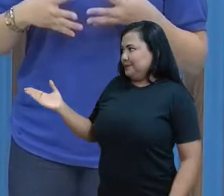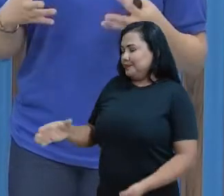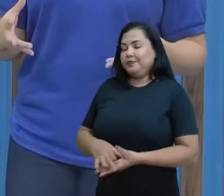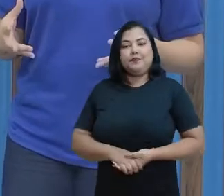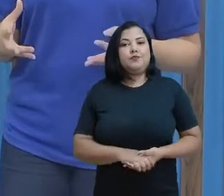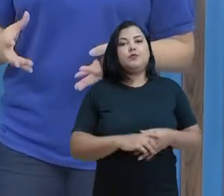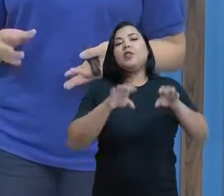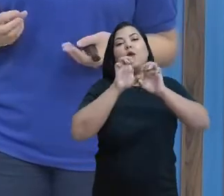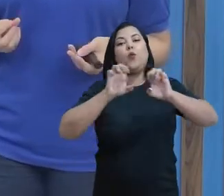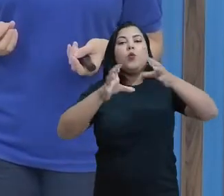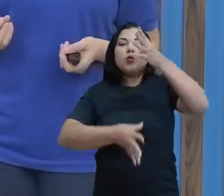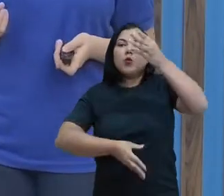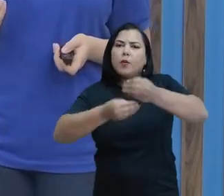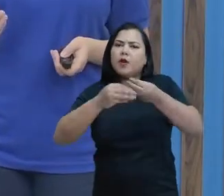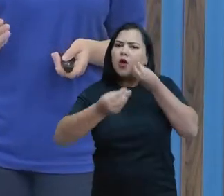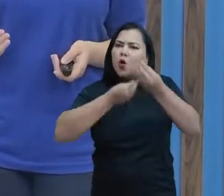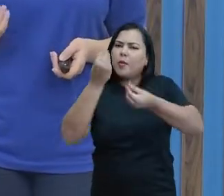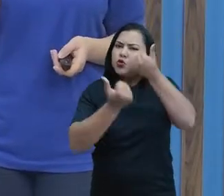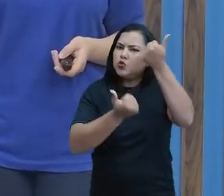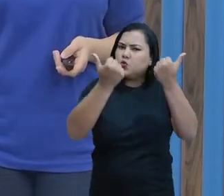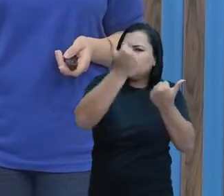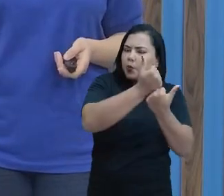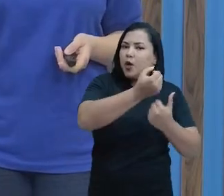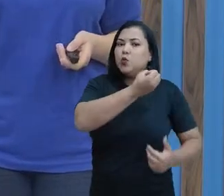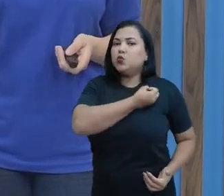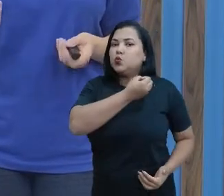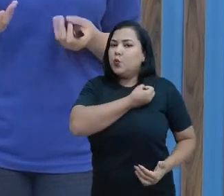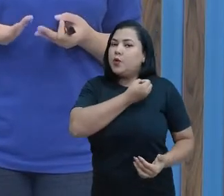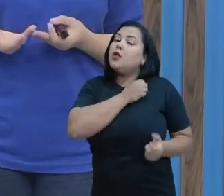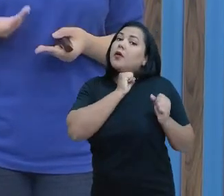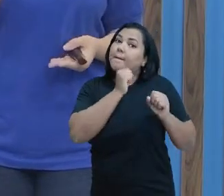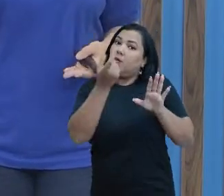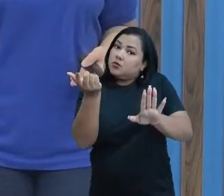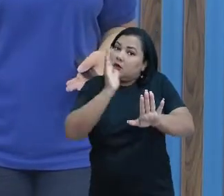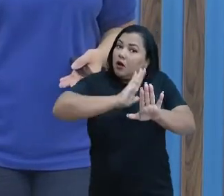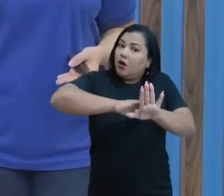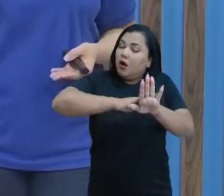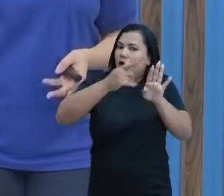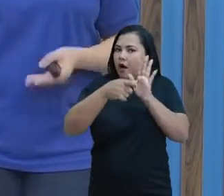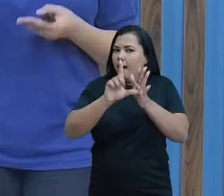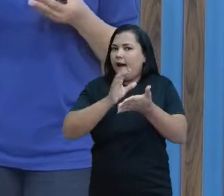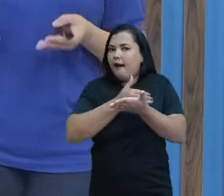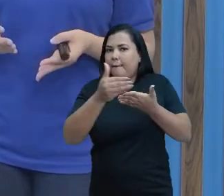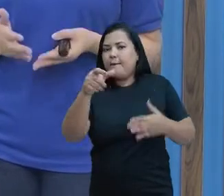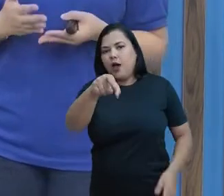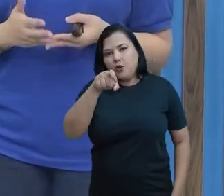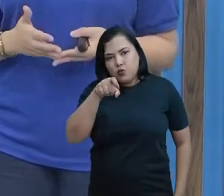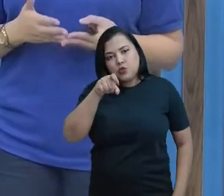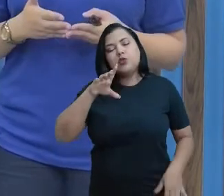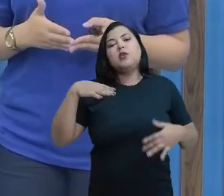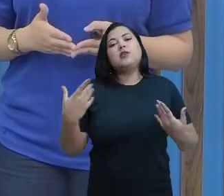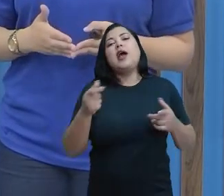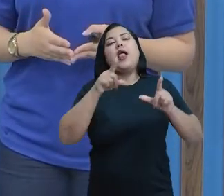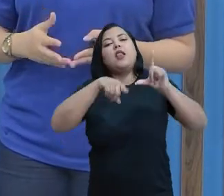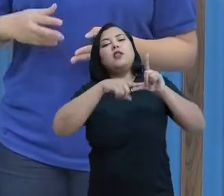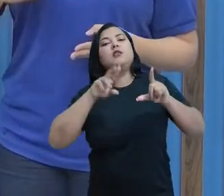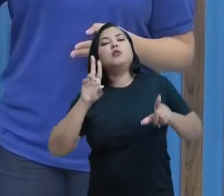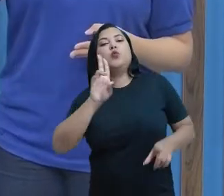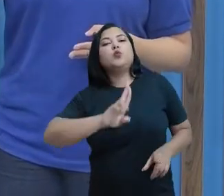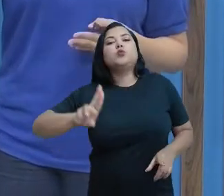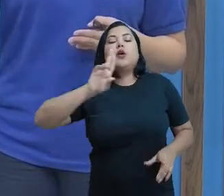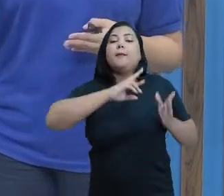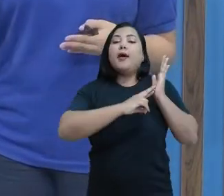equação completa e colocando no lugar dos números que poderiam estar antes do x, as letras que a gente vai utilizar